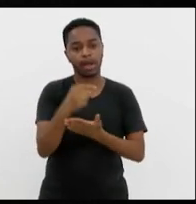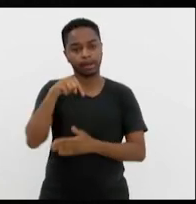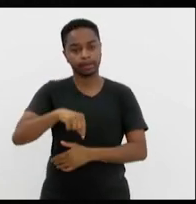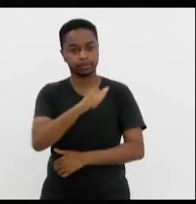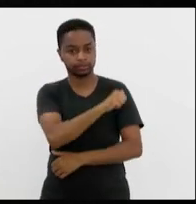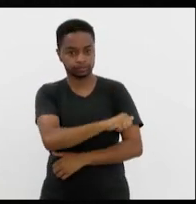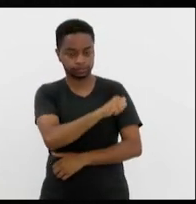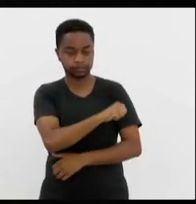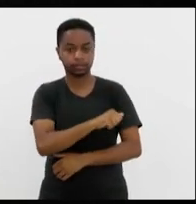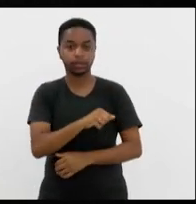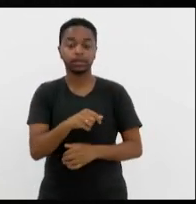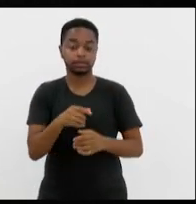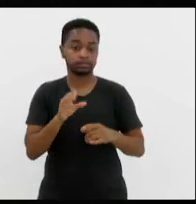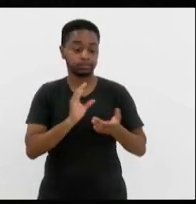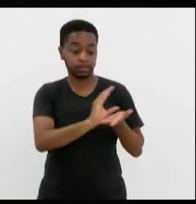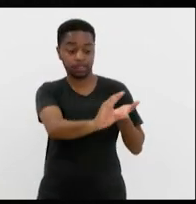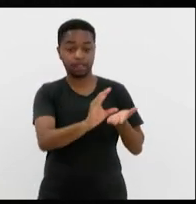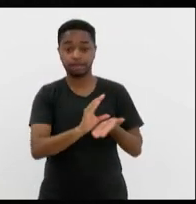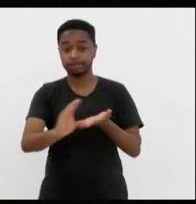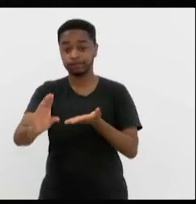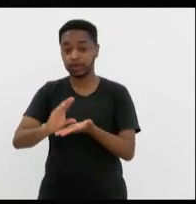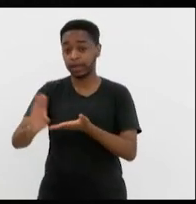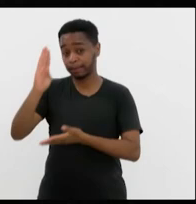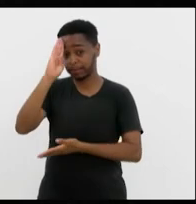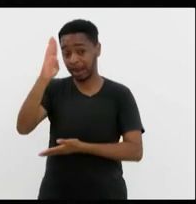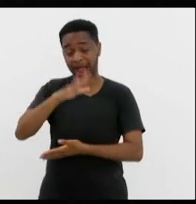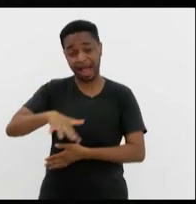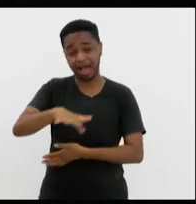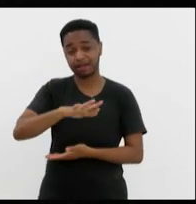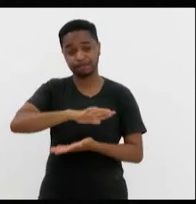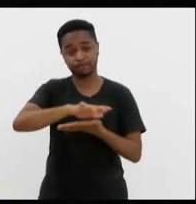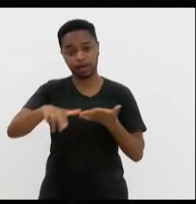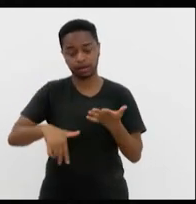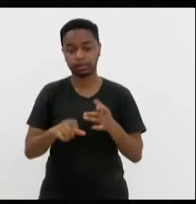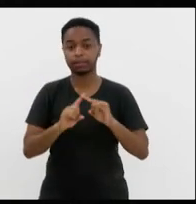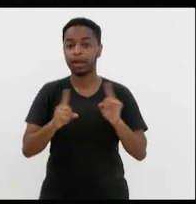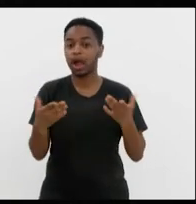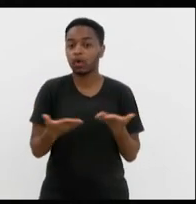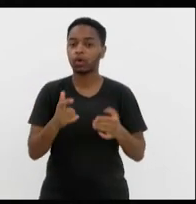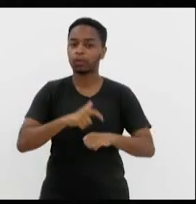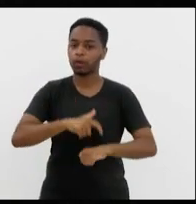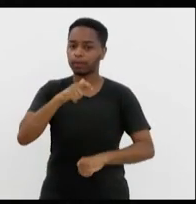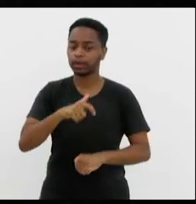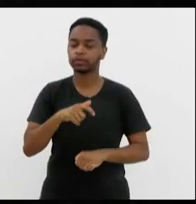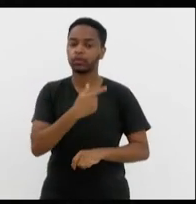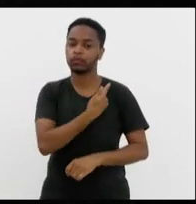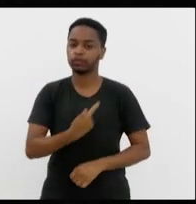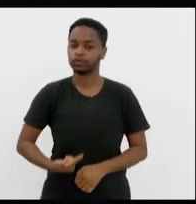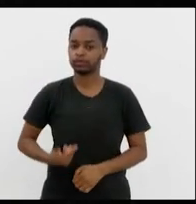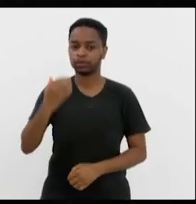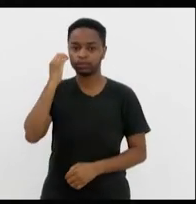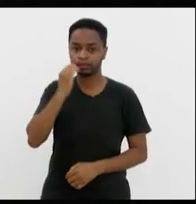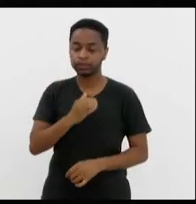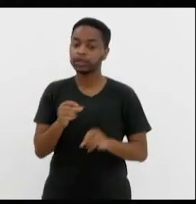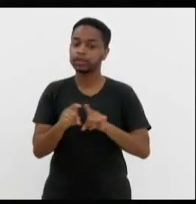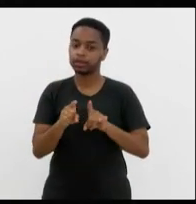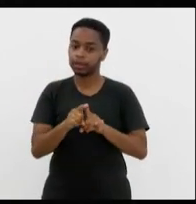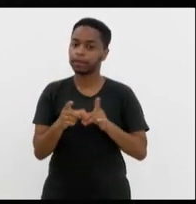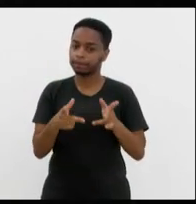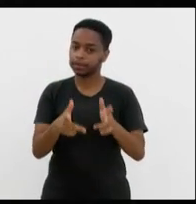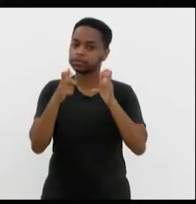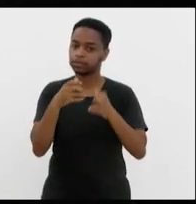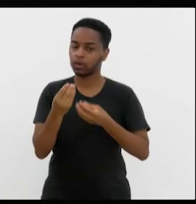investimentos substanciais em diversas áreas. É hora do governador Cláudio Castro também reconhecer